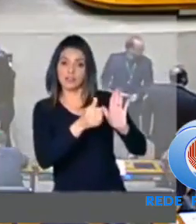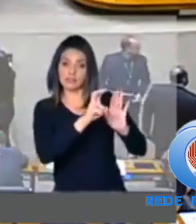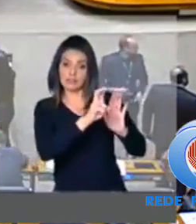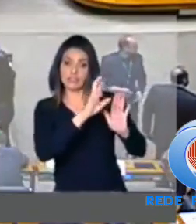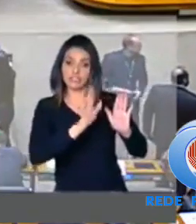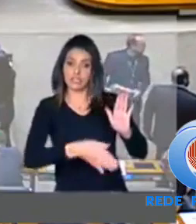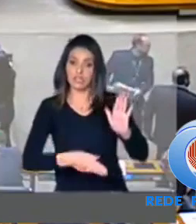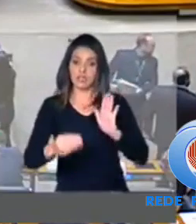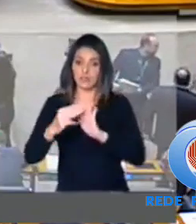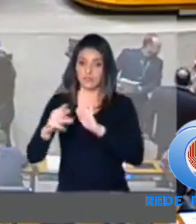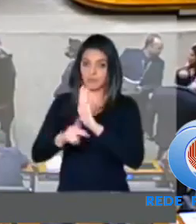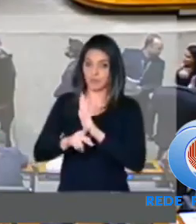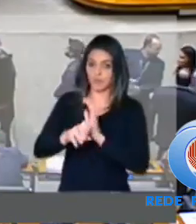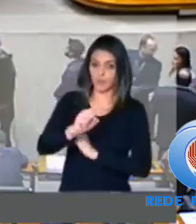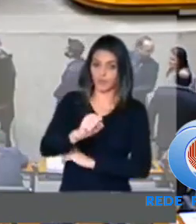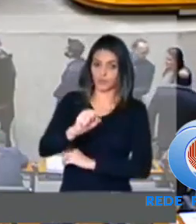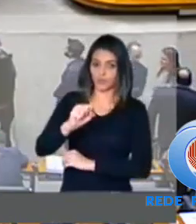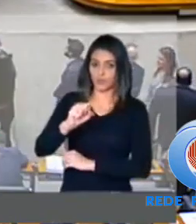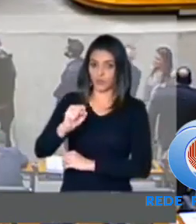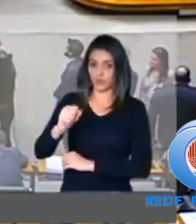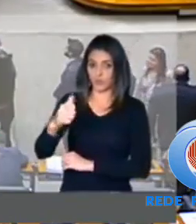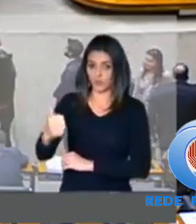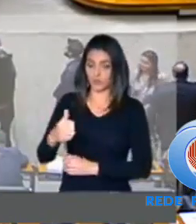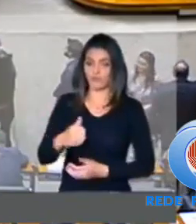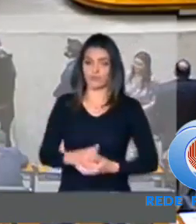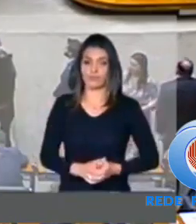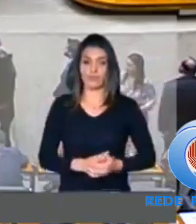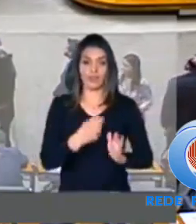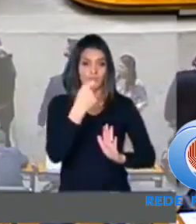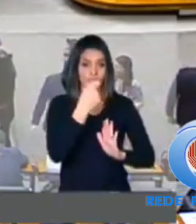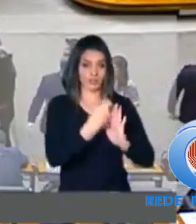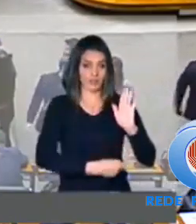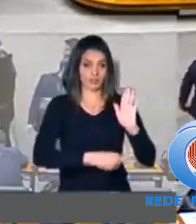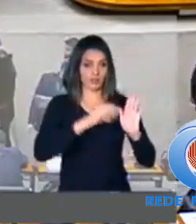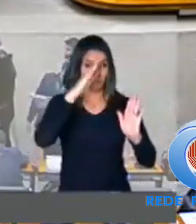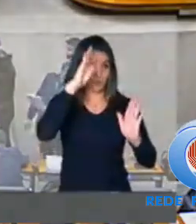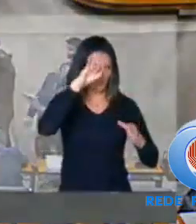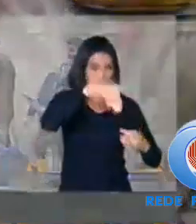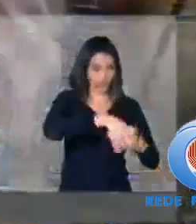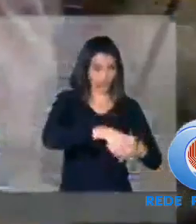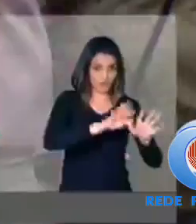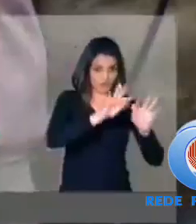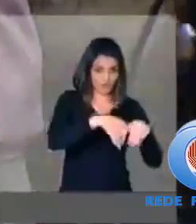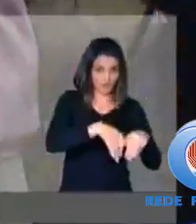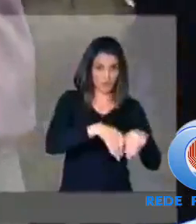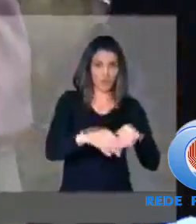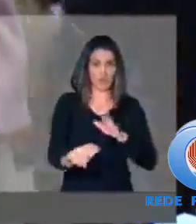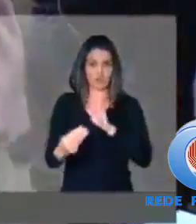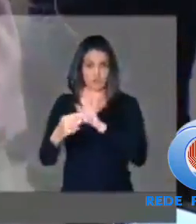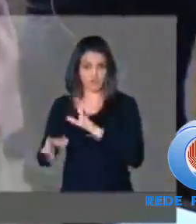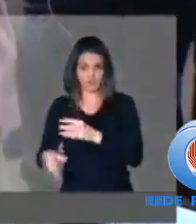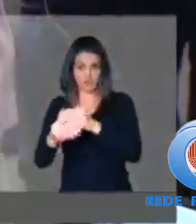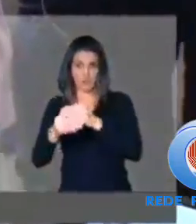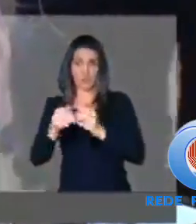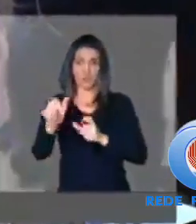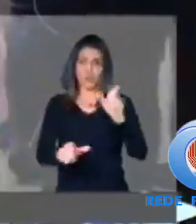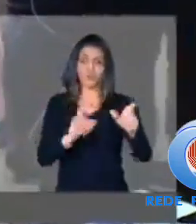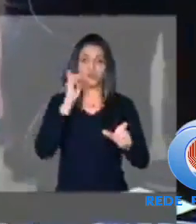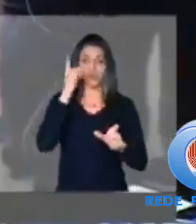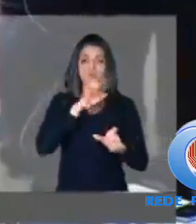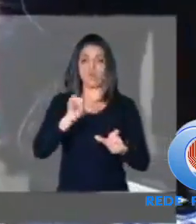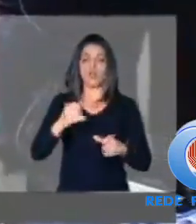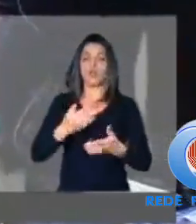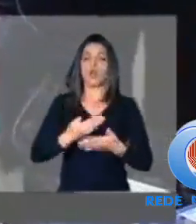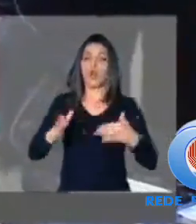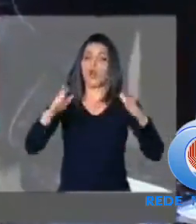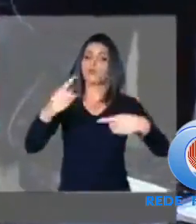MP 881. Após a votação do texto principal dessa emenda aglutinativa, os deputados podem começar a apreciação dos